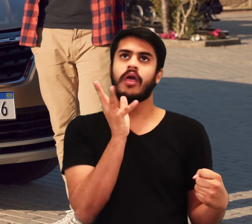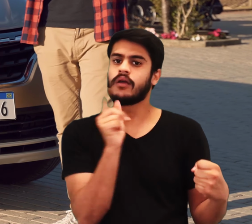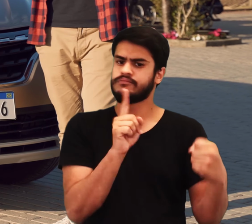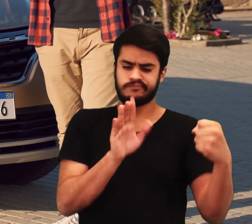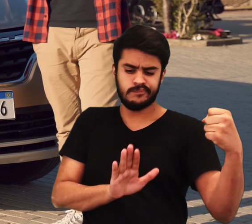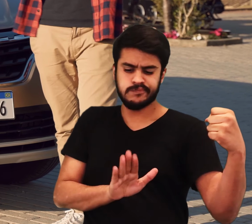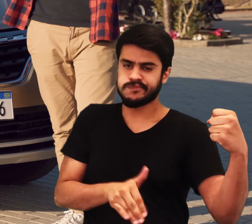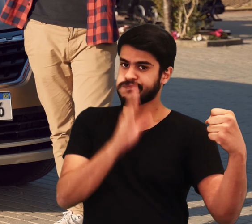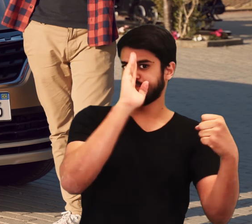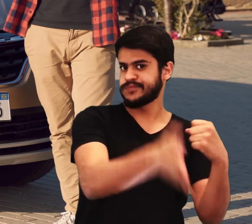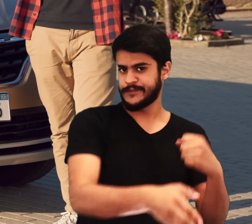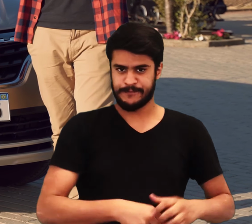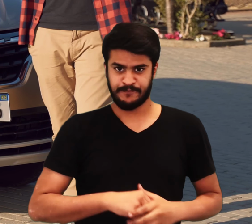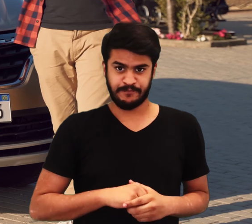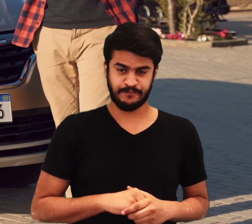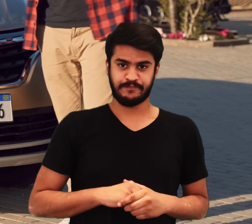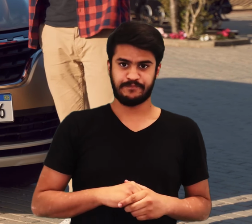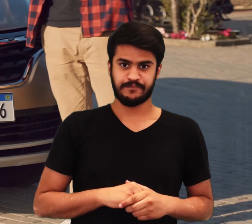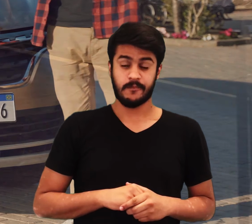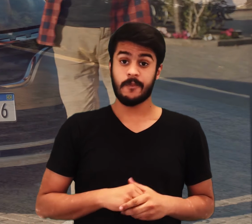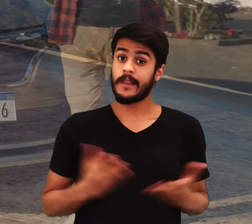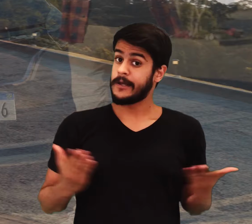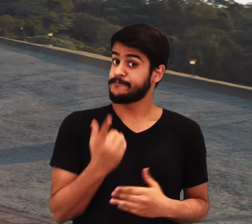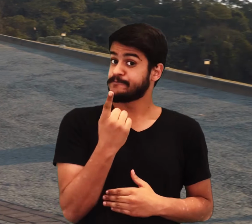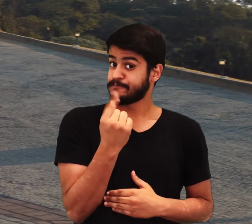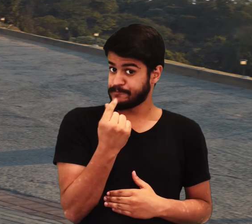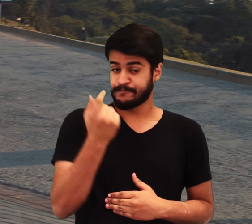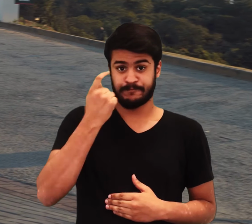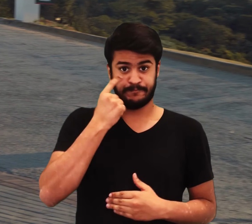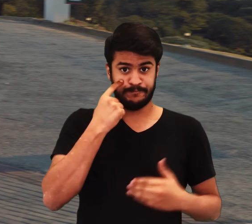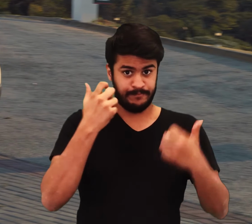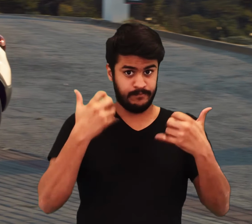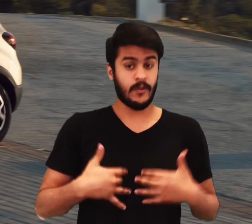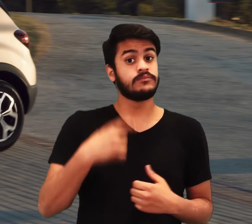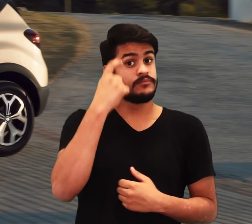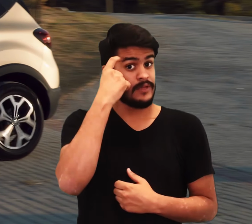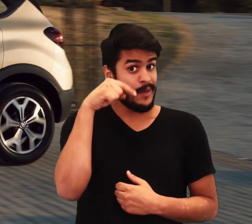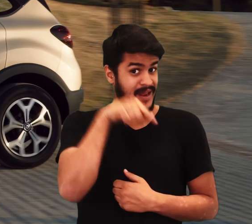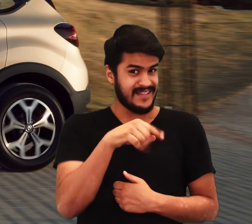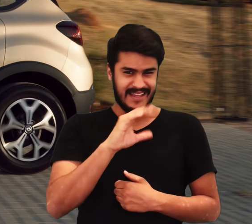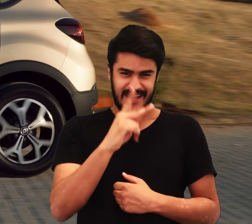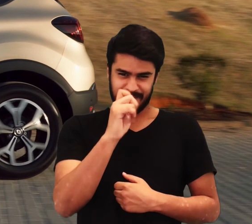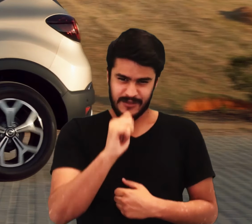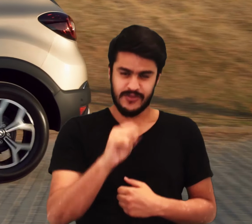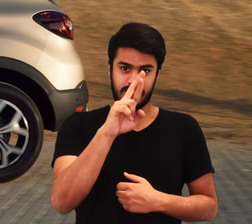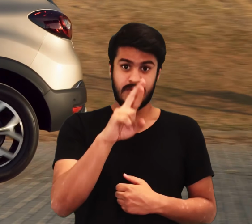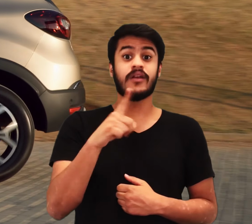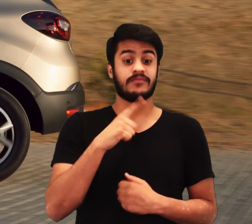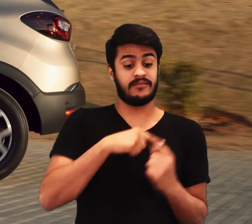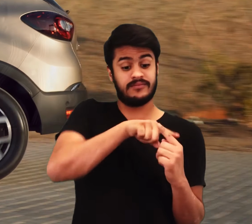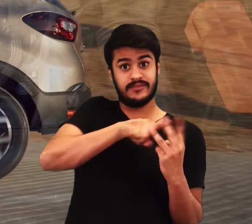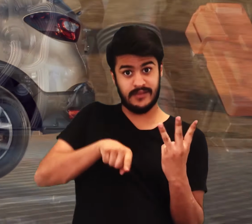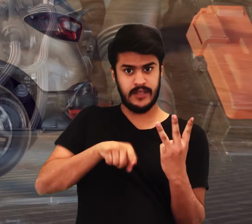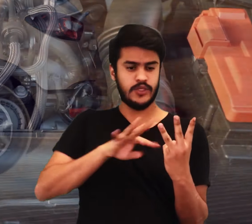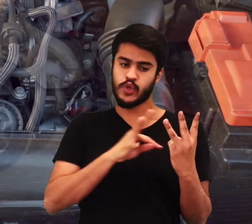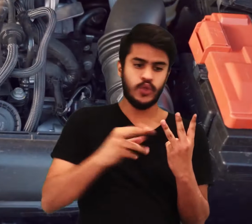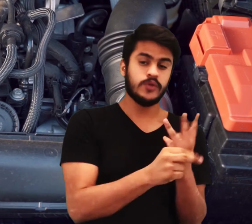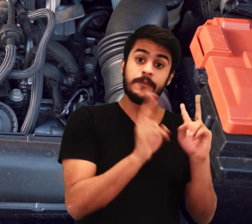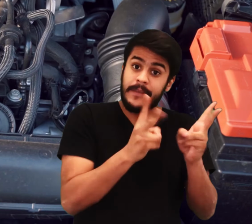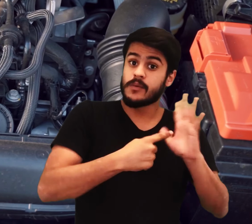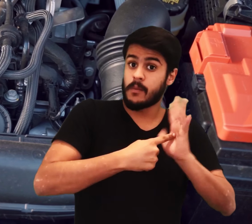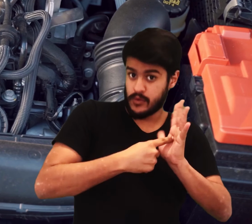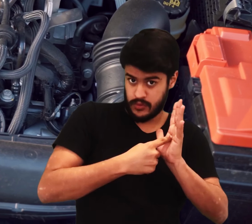uma partida mais imediata, sem tanta aquela sensação de deslizamento. Então vamos aos preços e versões do Capture, lembrando que agora todas incluem